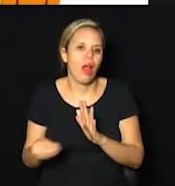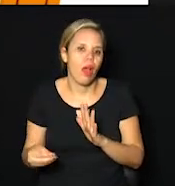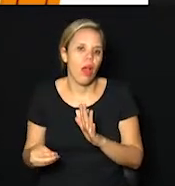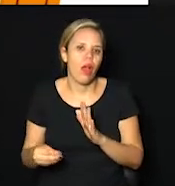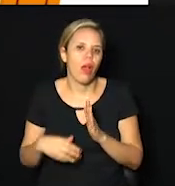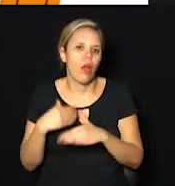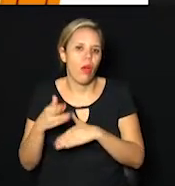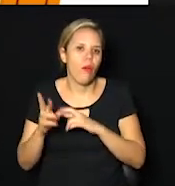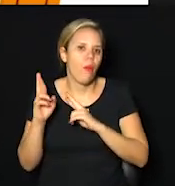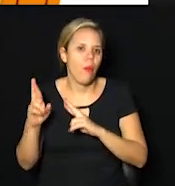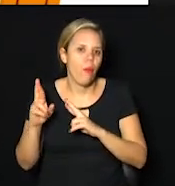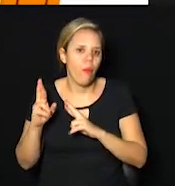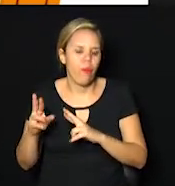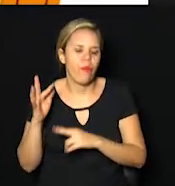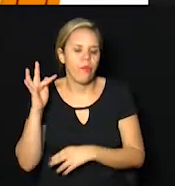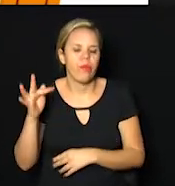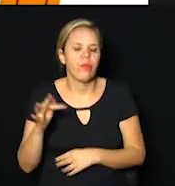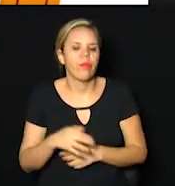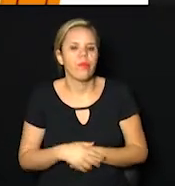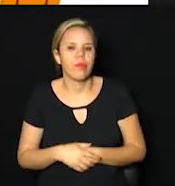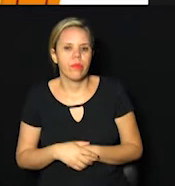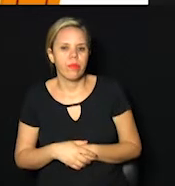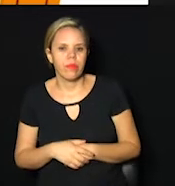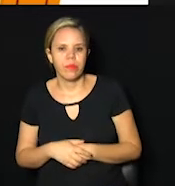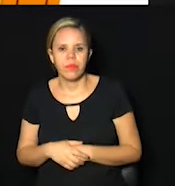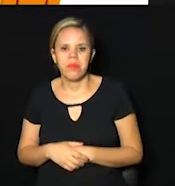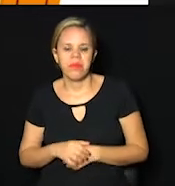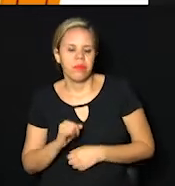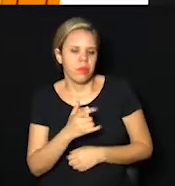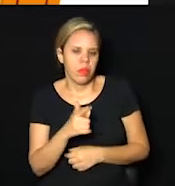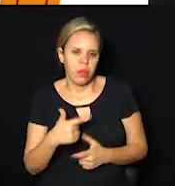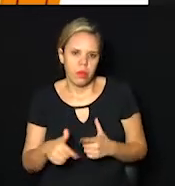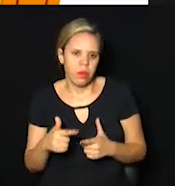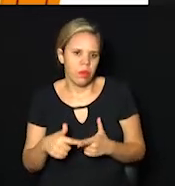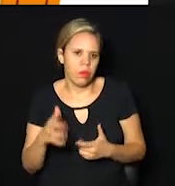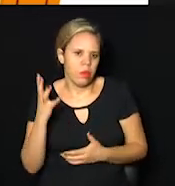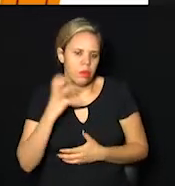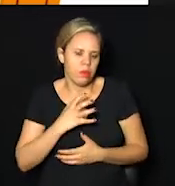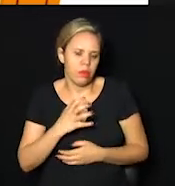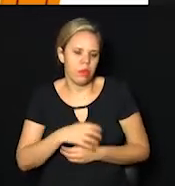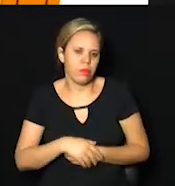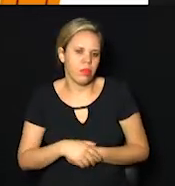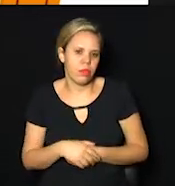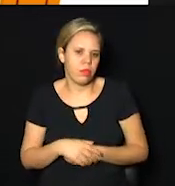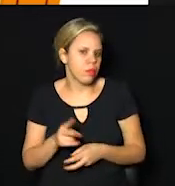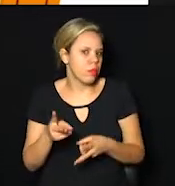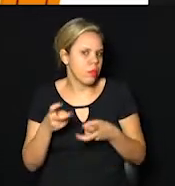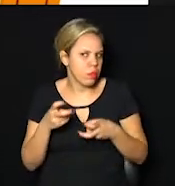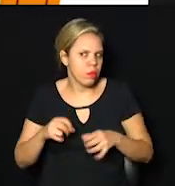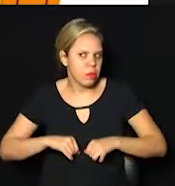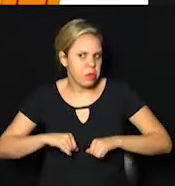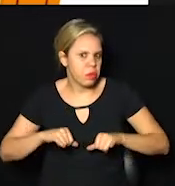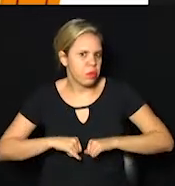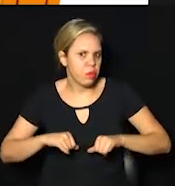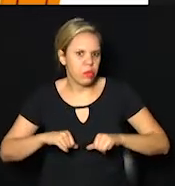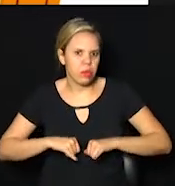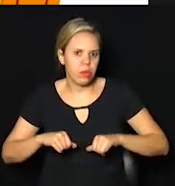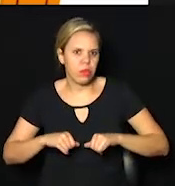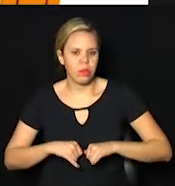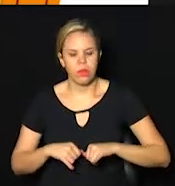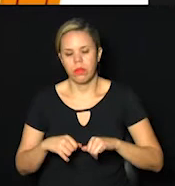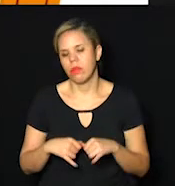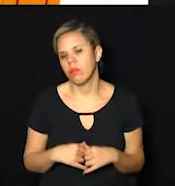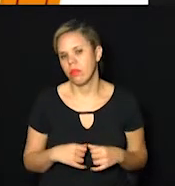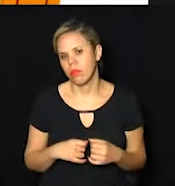uma esperança de futuro. Sem isso, a gente tem problemas sérios. E note que a gente tem sofrido muito com uma